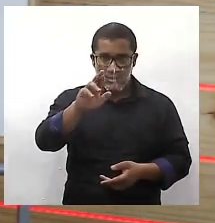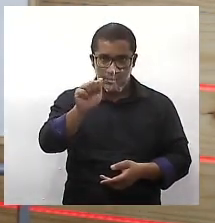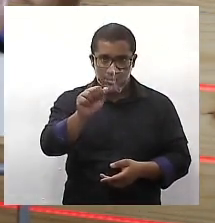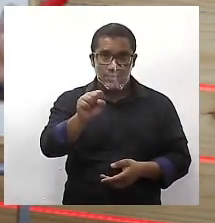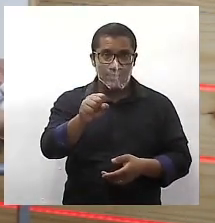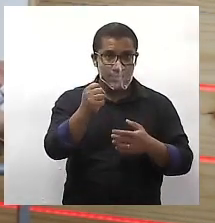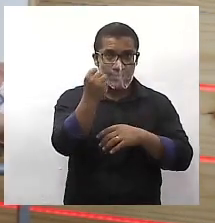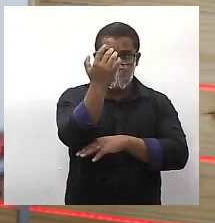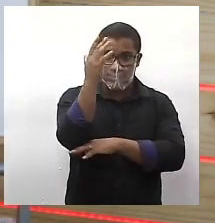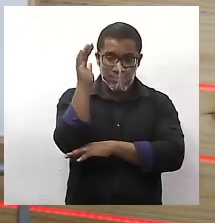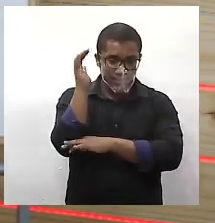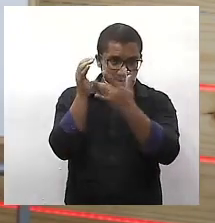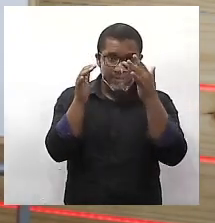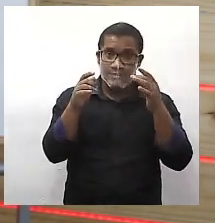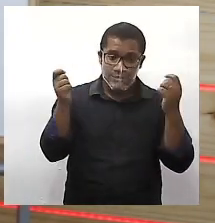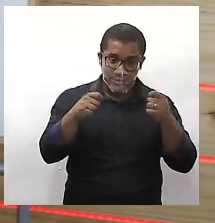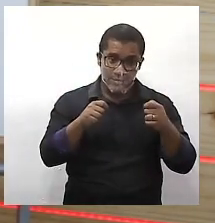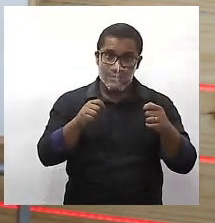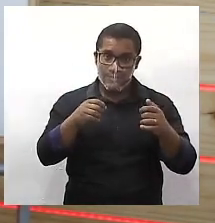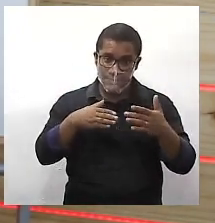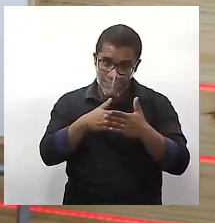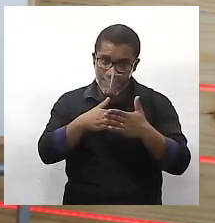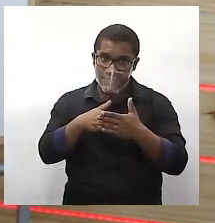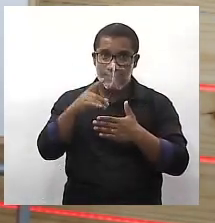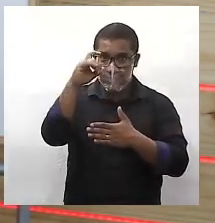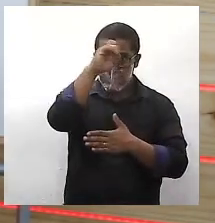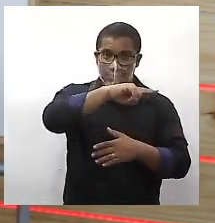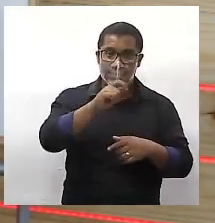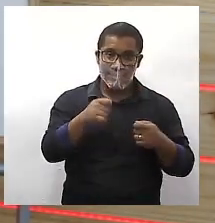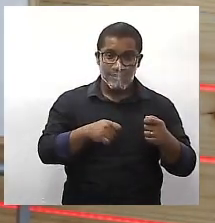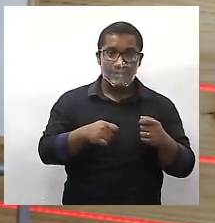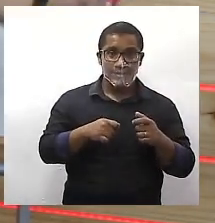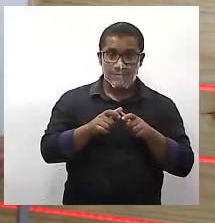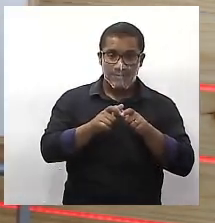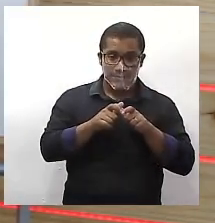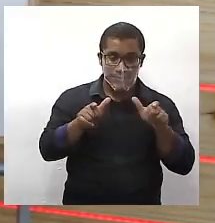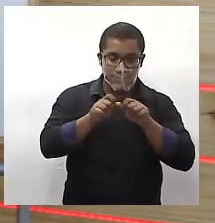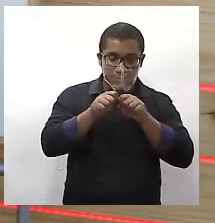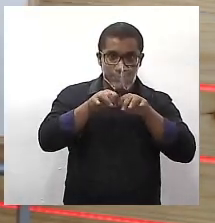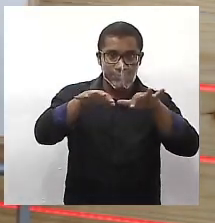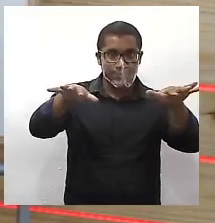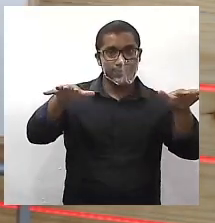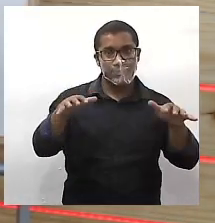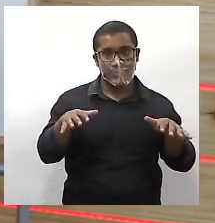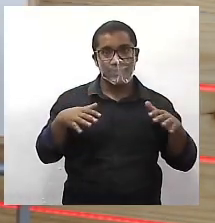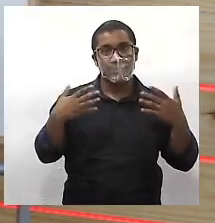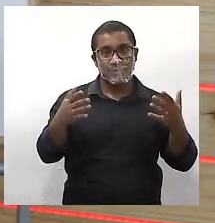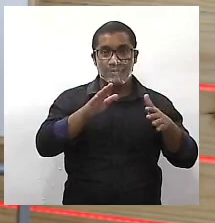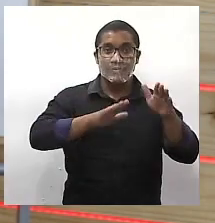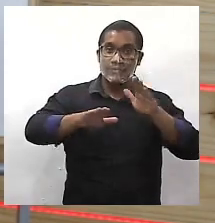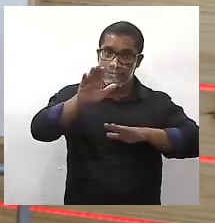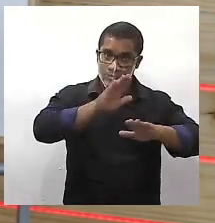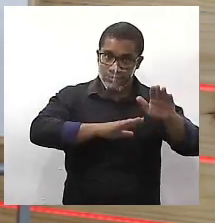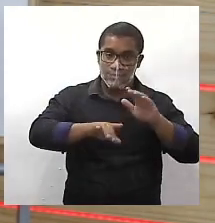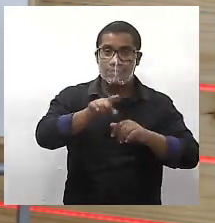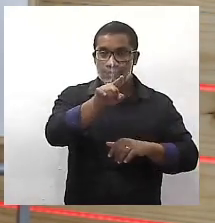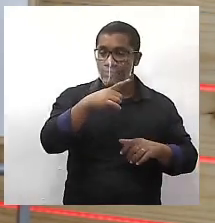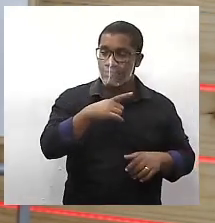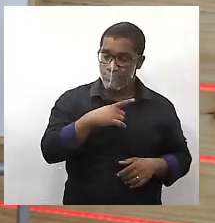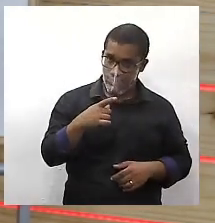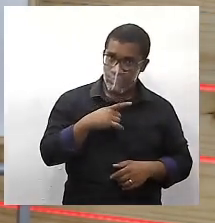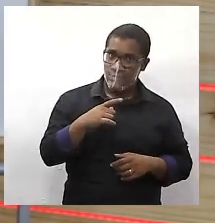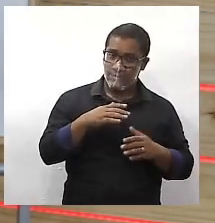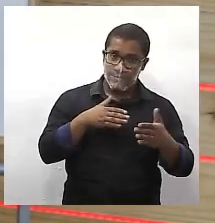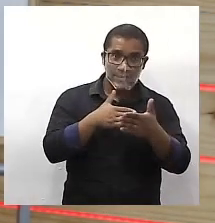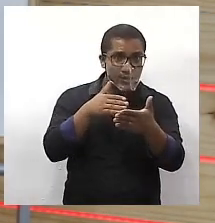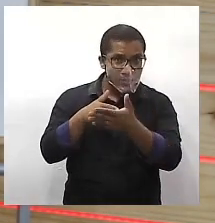essa dispersão, vão dificultar para que essa população consiga se espalhar. Cuidado que aí a gente pode ter, por exemplo,